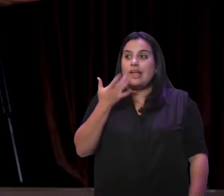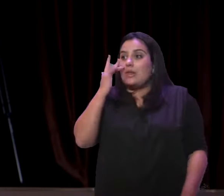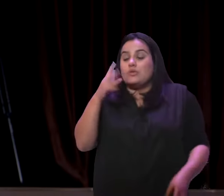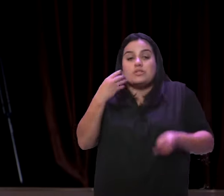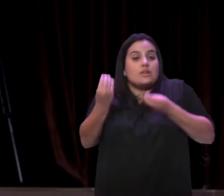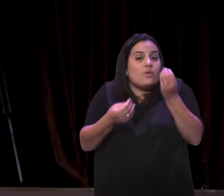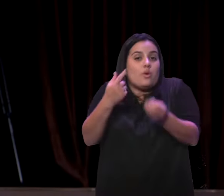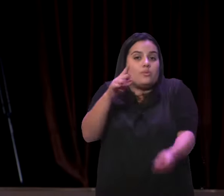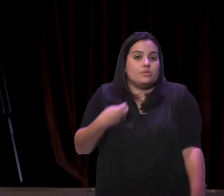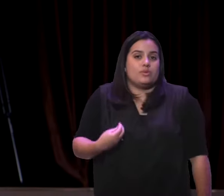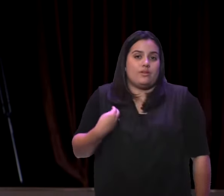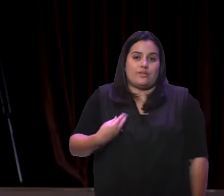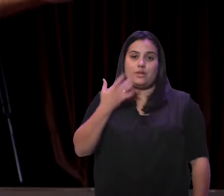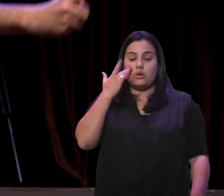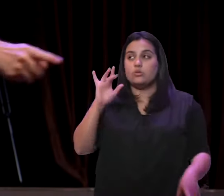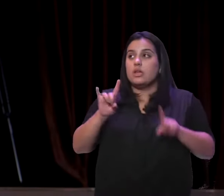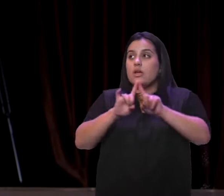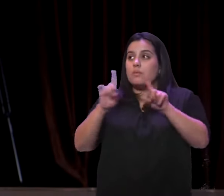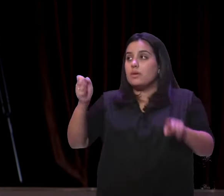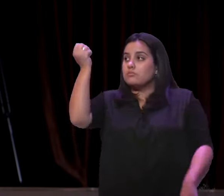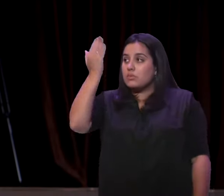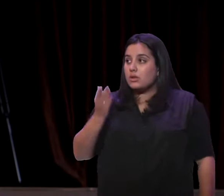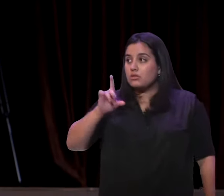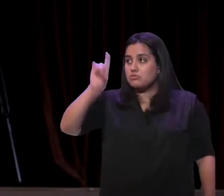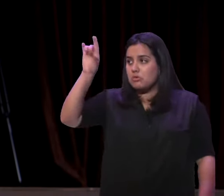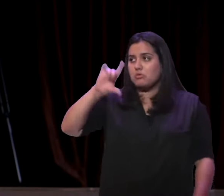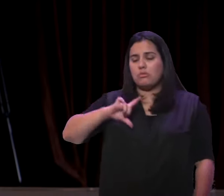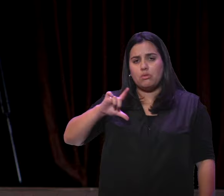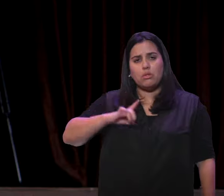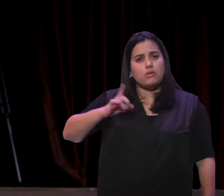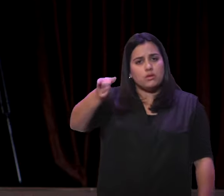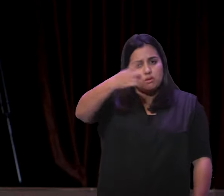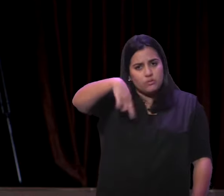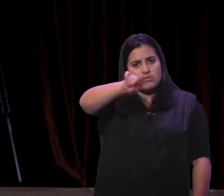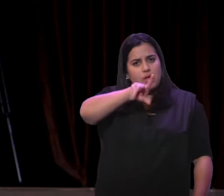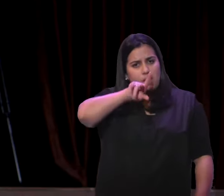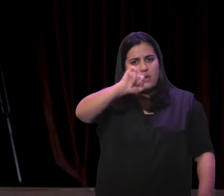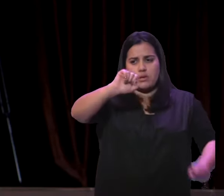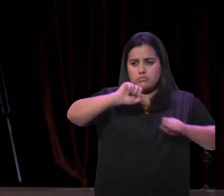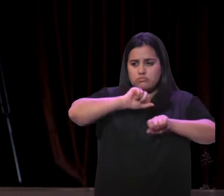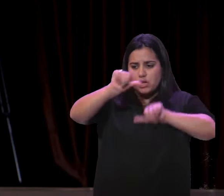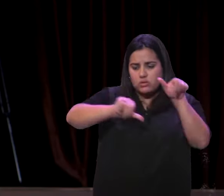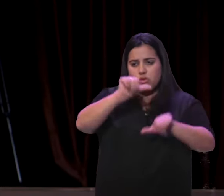hoje, mas a presença de Deus está aqui, e você vai sair daqui transformado.